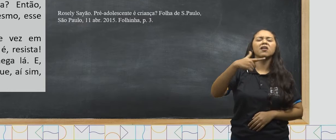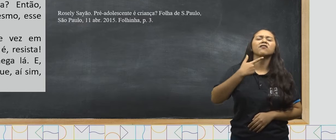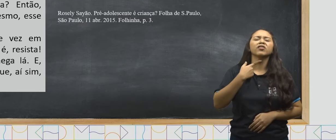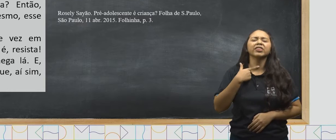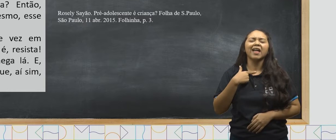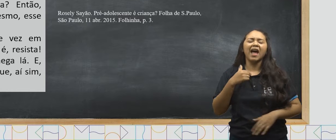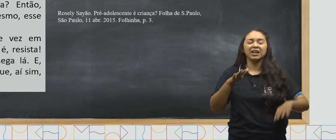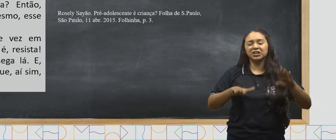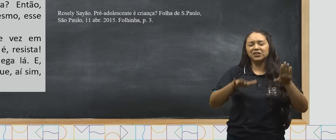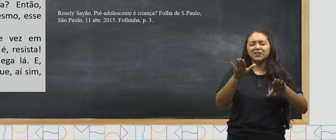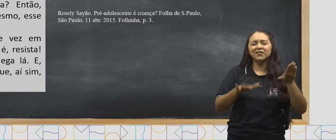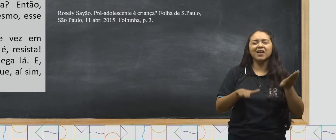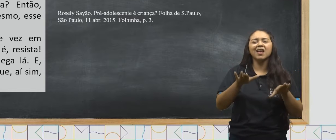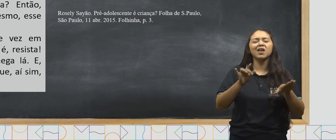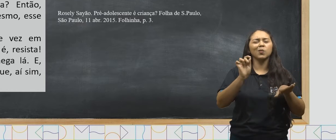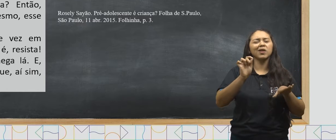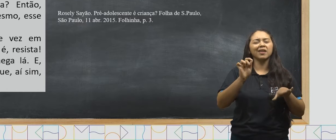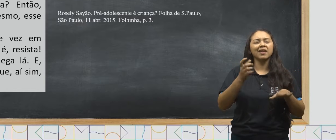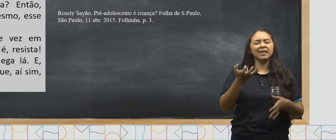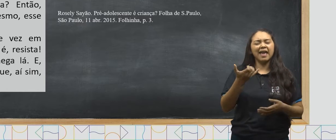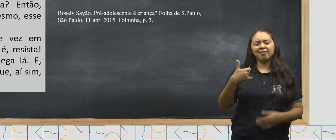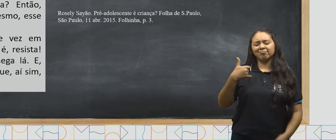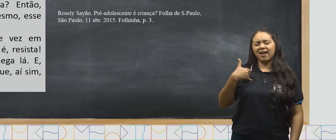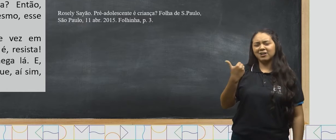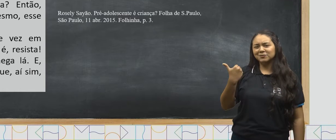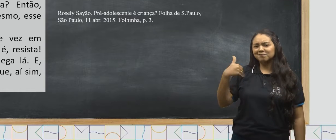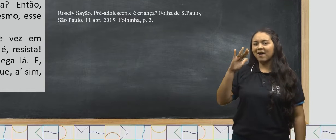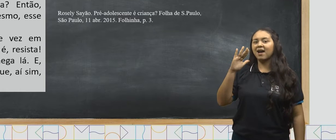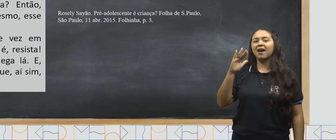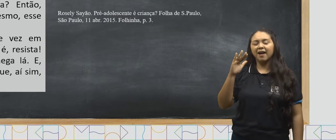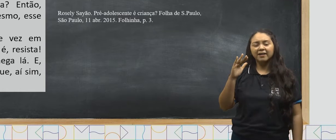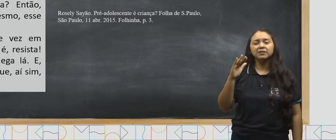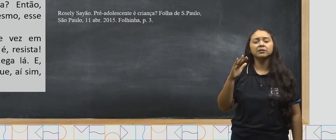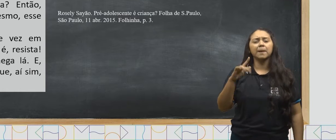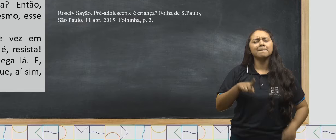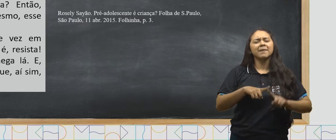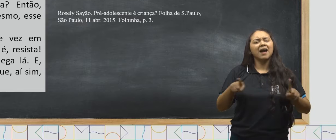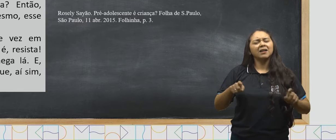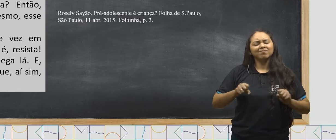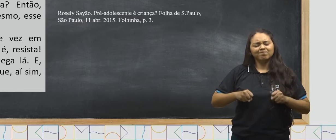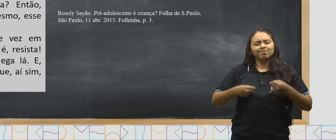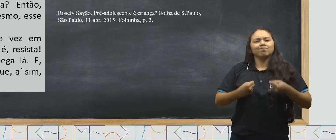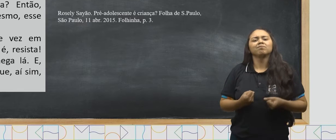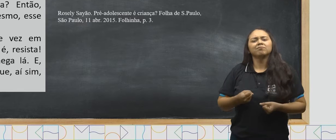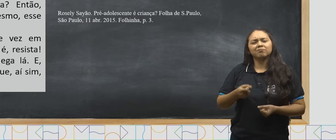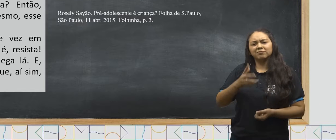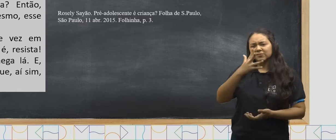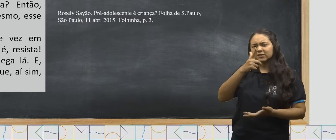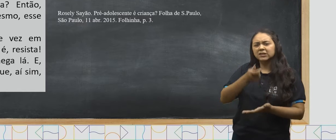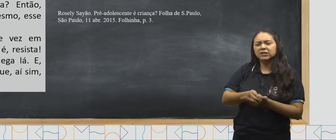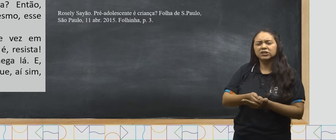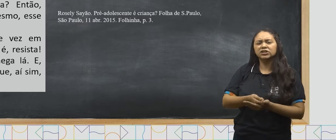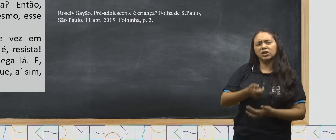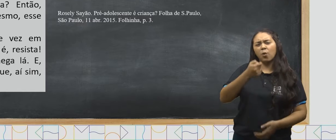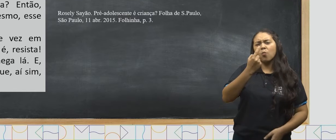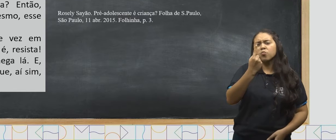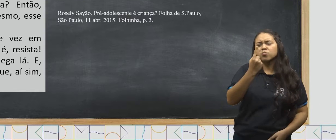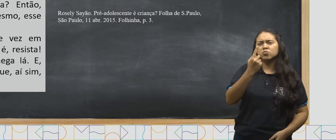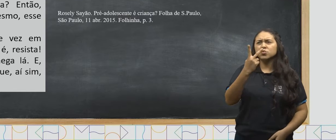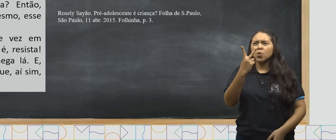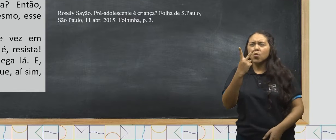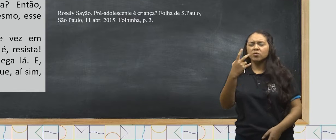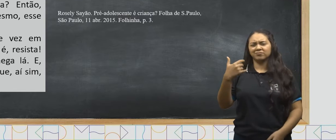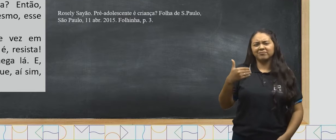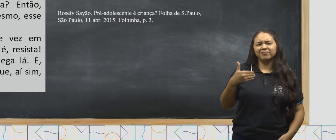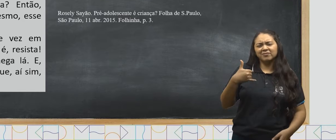vontade, de vez em quando, de ser mais velho do que é, resista. Mais 1 ou 2